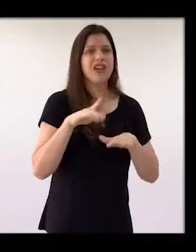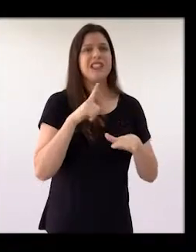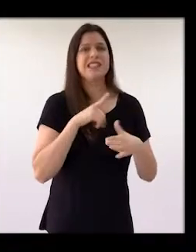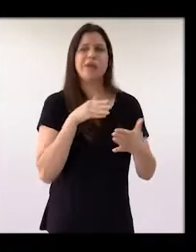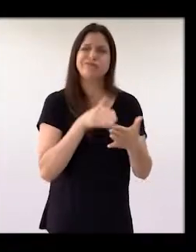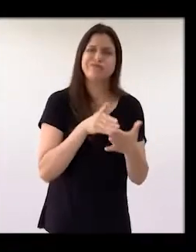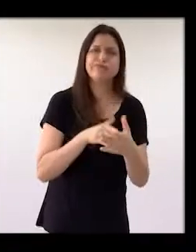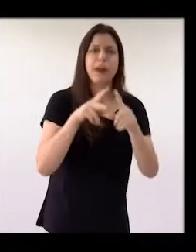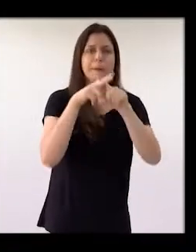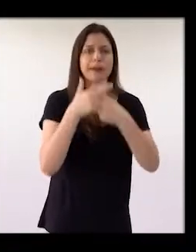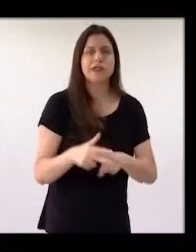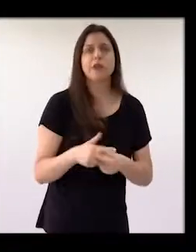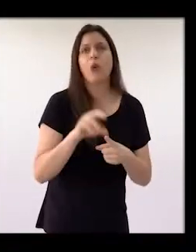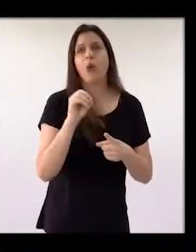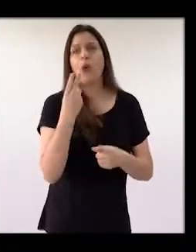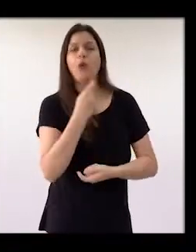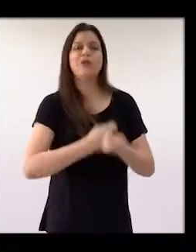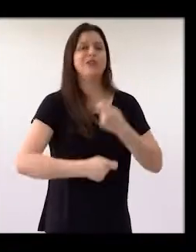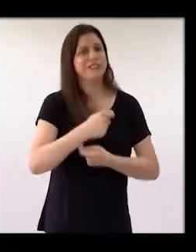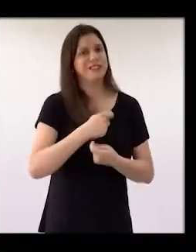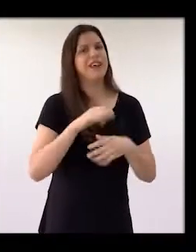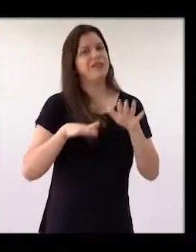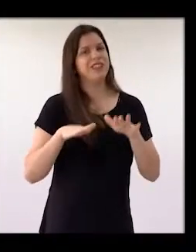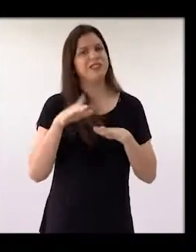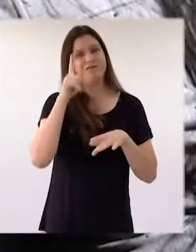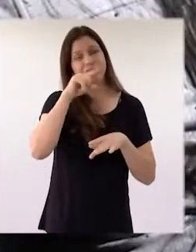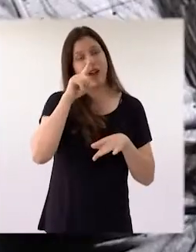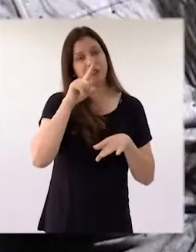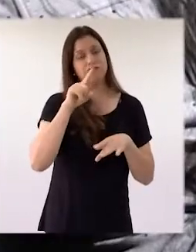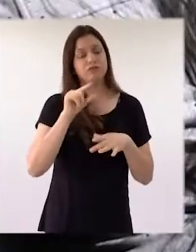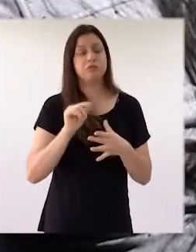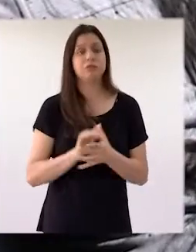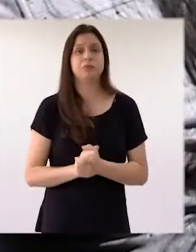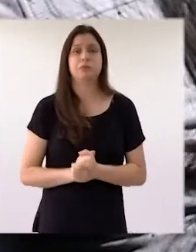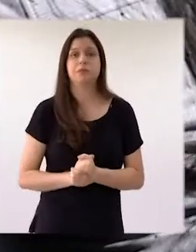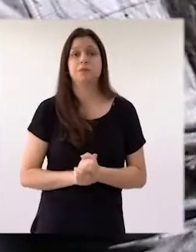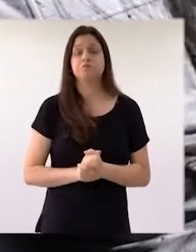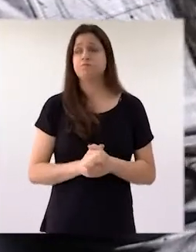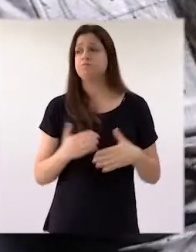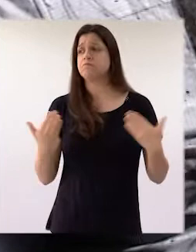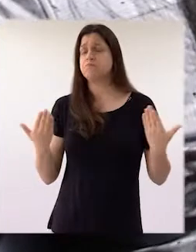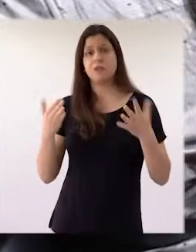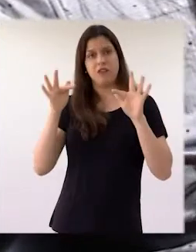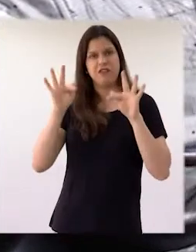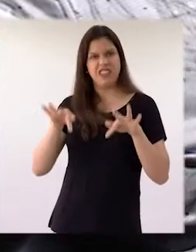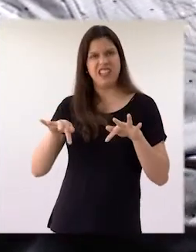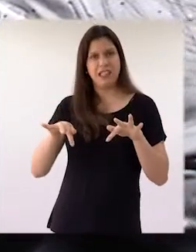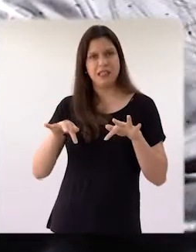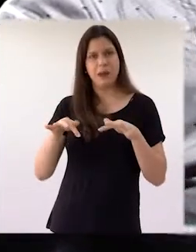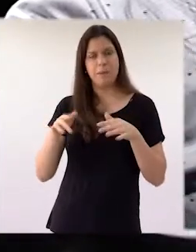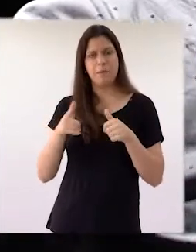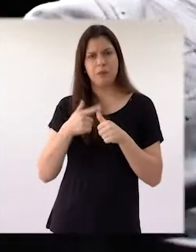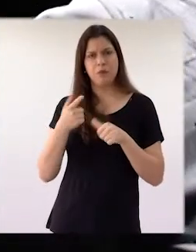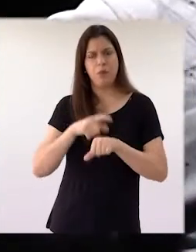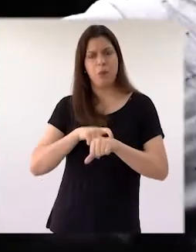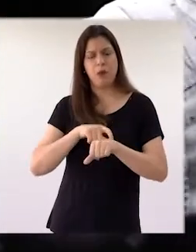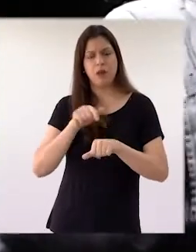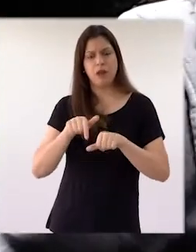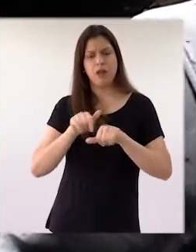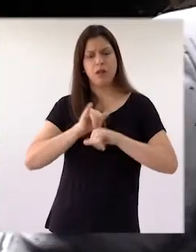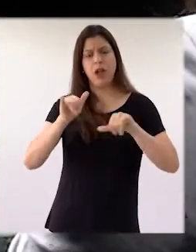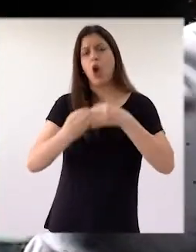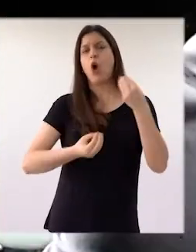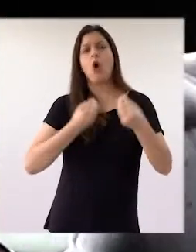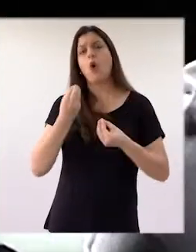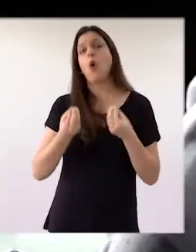algum entrave relacionado à manutenção, à gestão desse serviço. E, Mariana, para a gente encerrar esse primeiro bloco, como que você e o seu